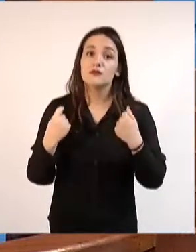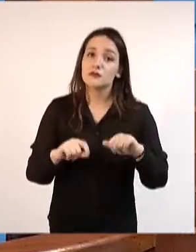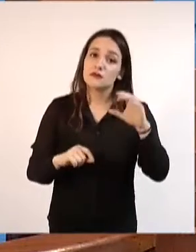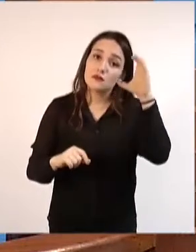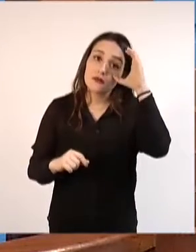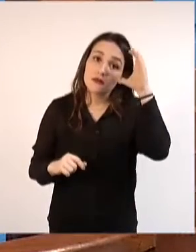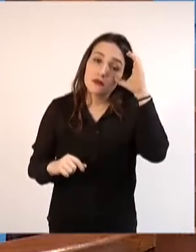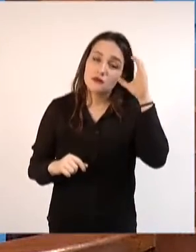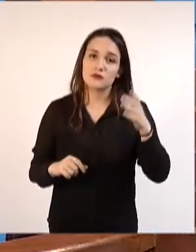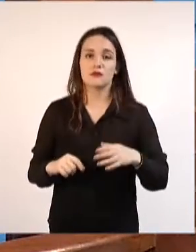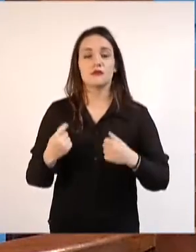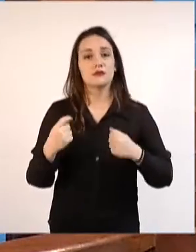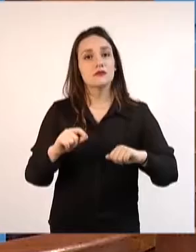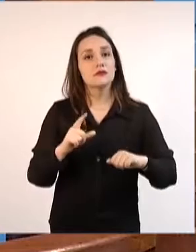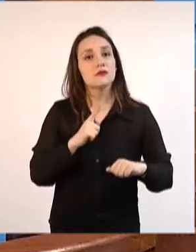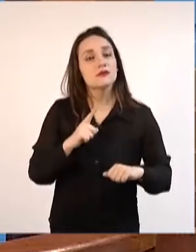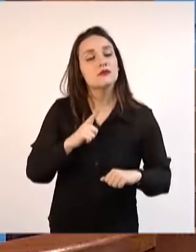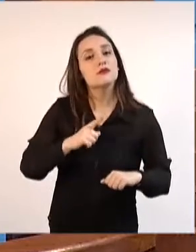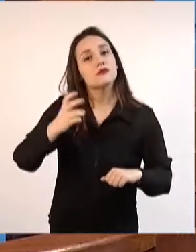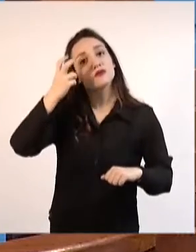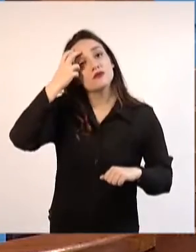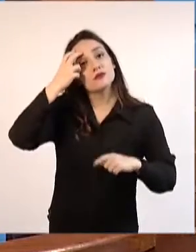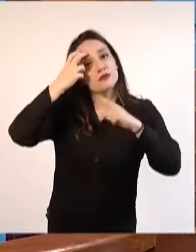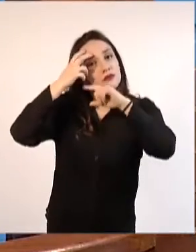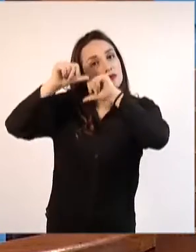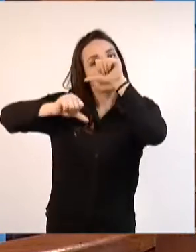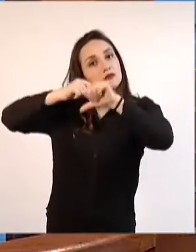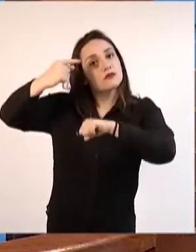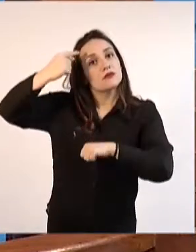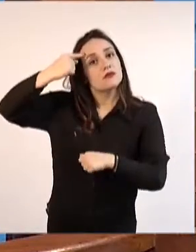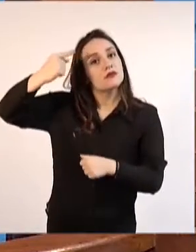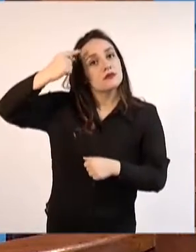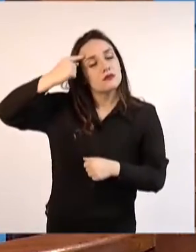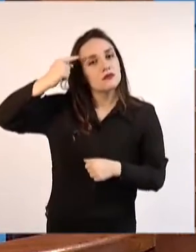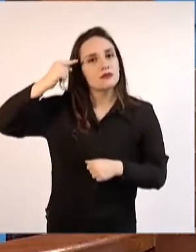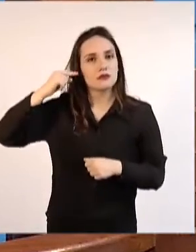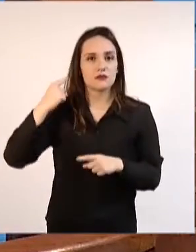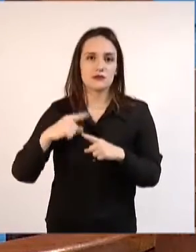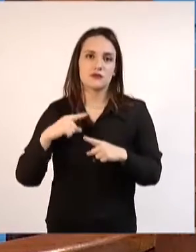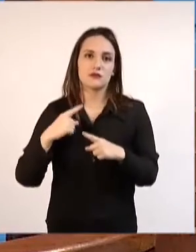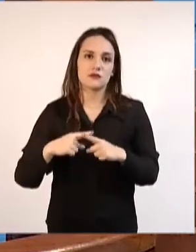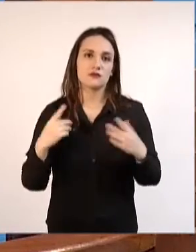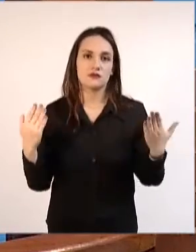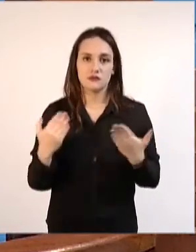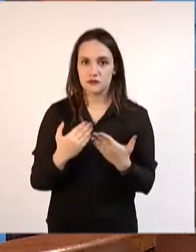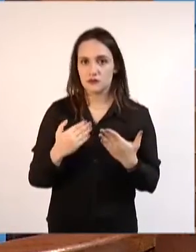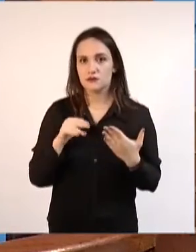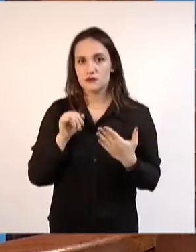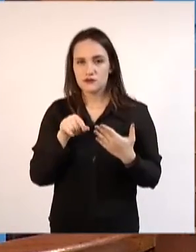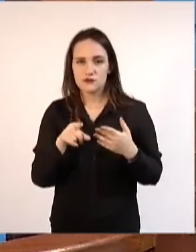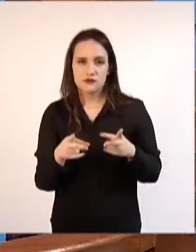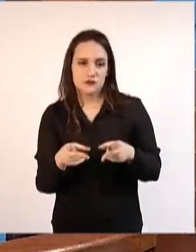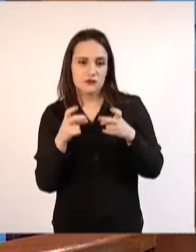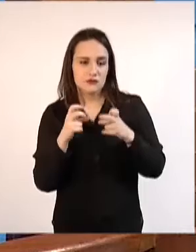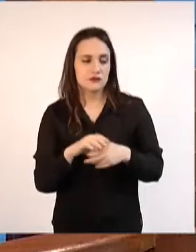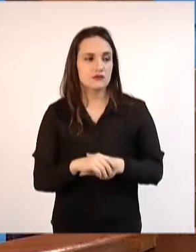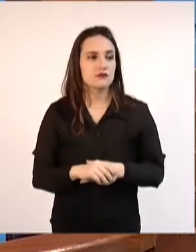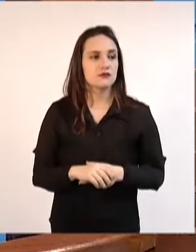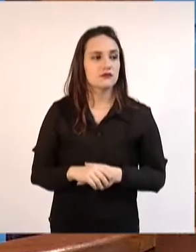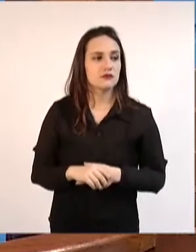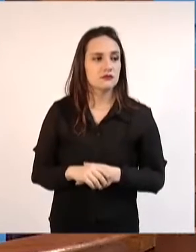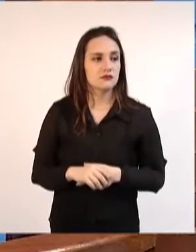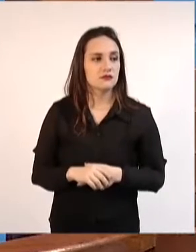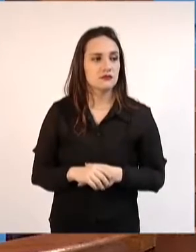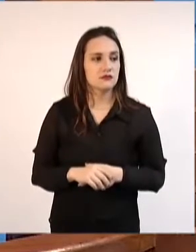essa cultura, tem que mudar a cabeça, porque se você for ver os números, né, em termos de mundo, você vai perceber que